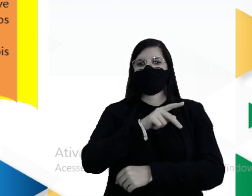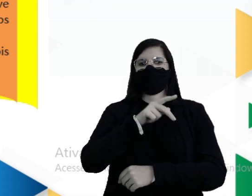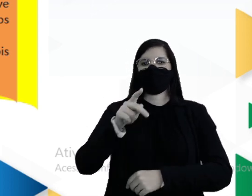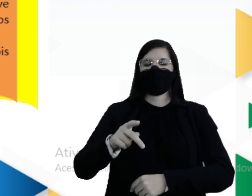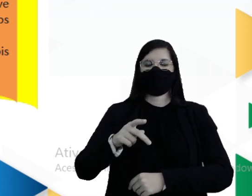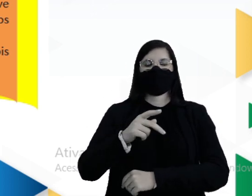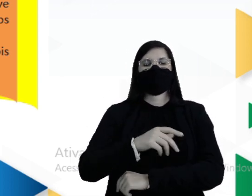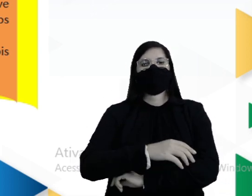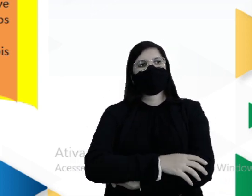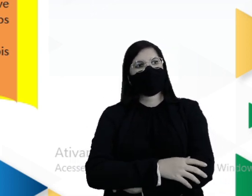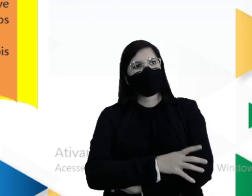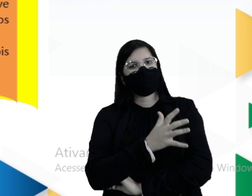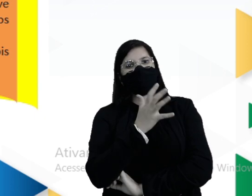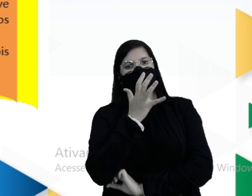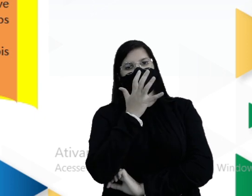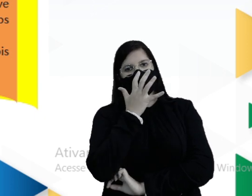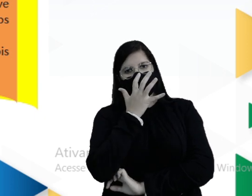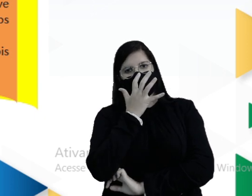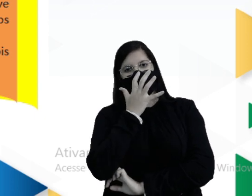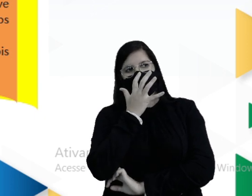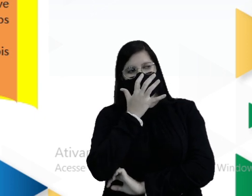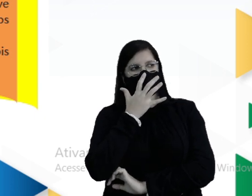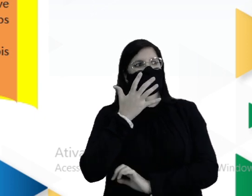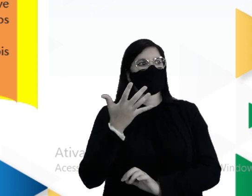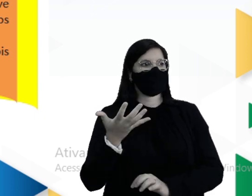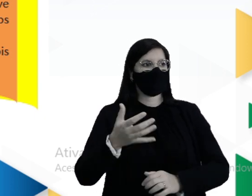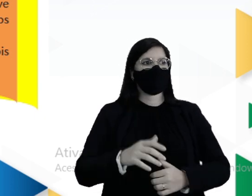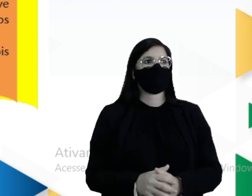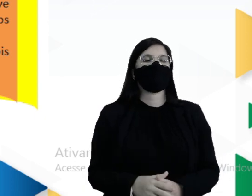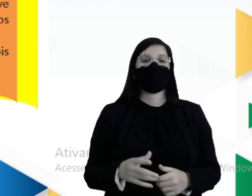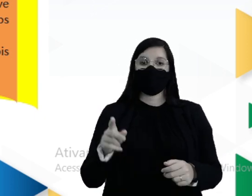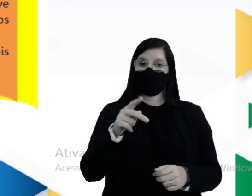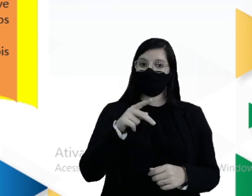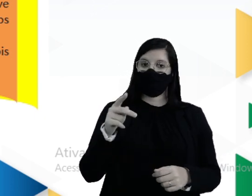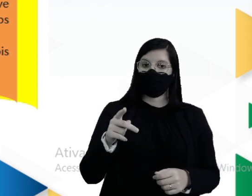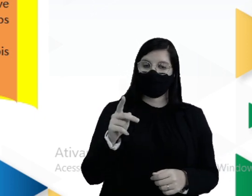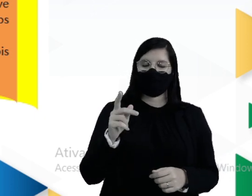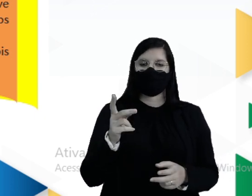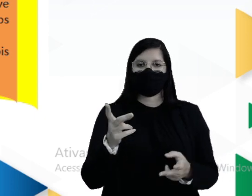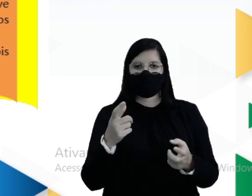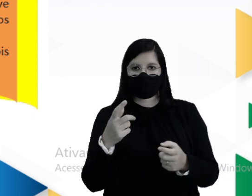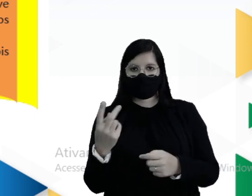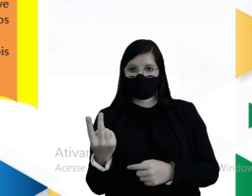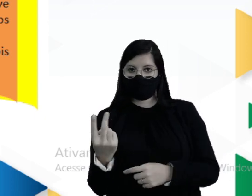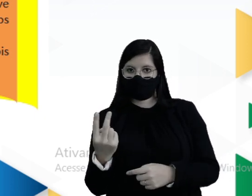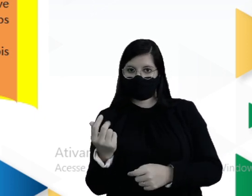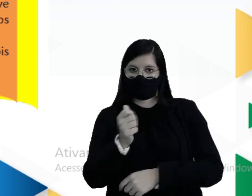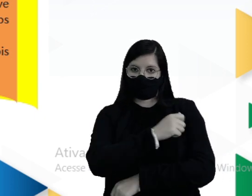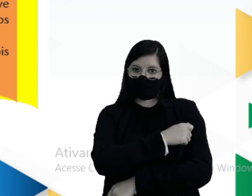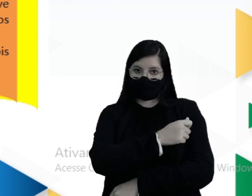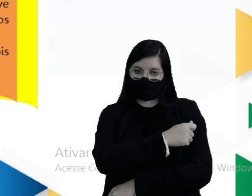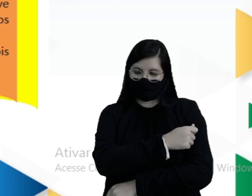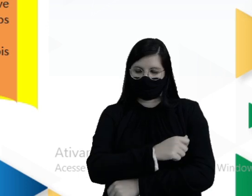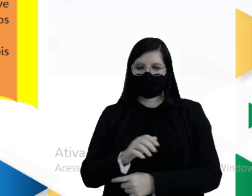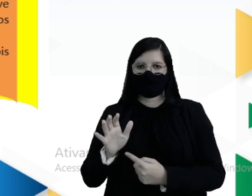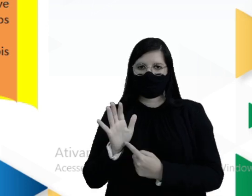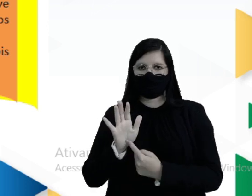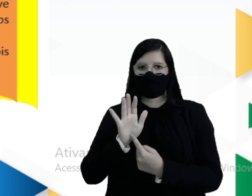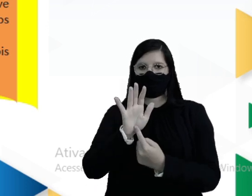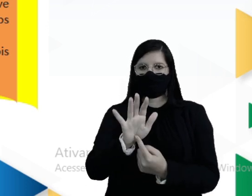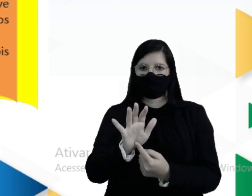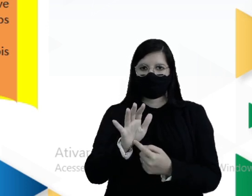professora, que está bem atenta, certo? Isso quer dizer que os dois estudantes que estão apresentando